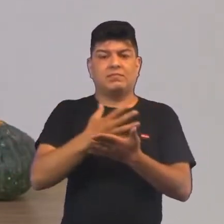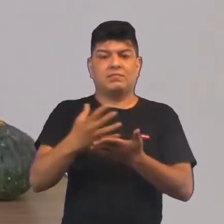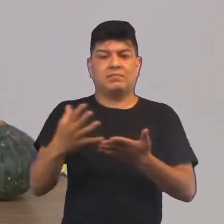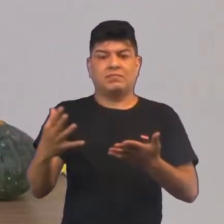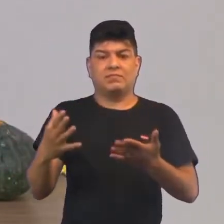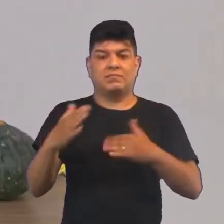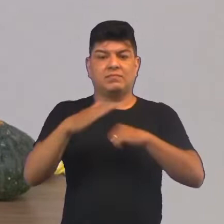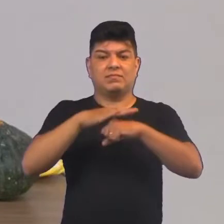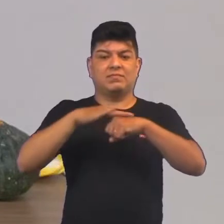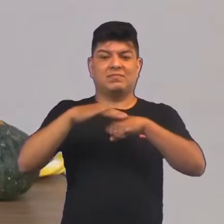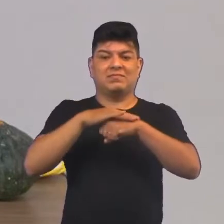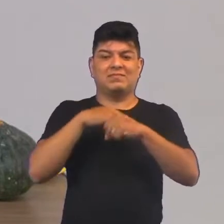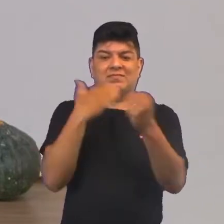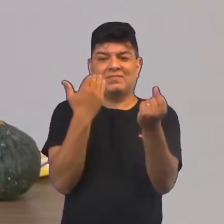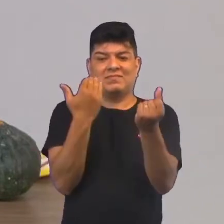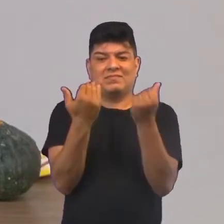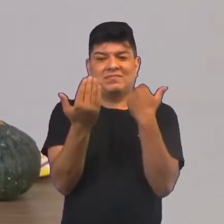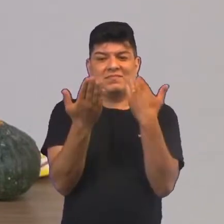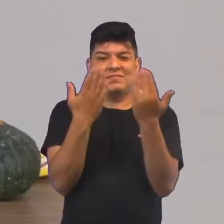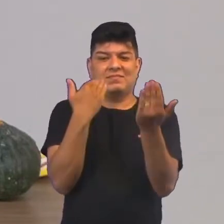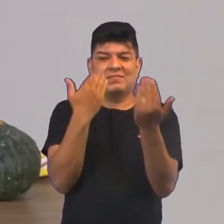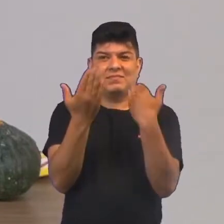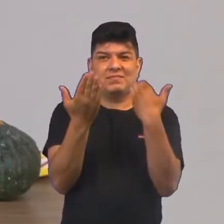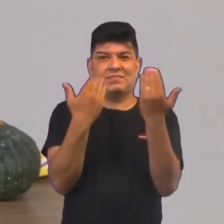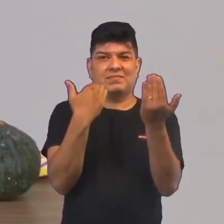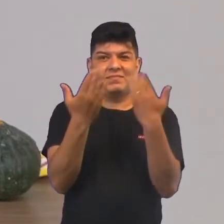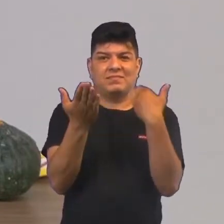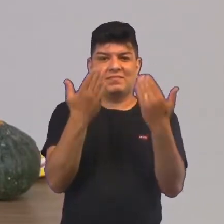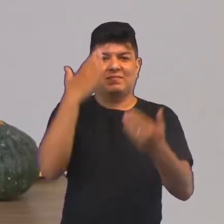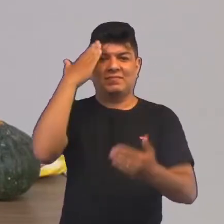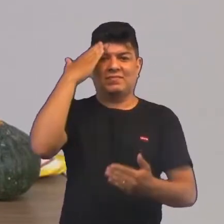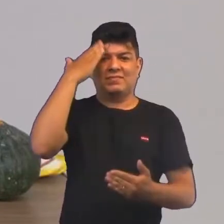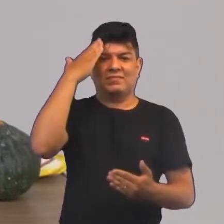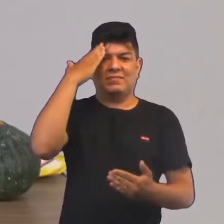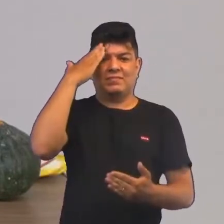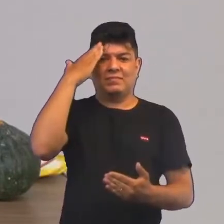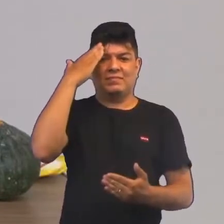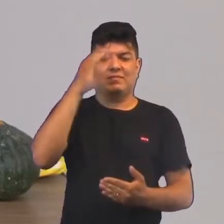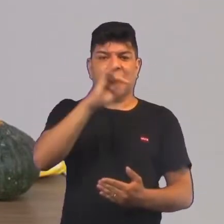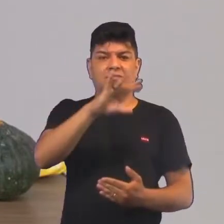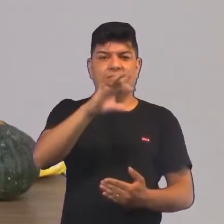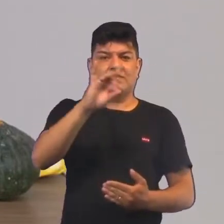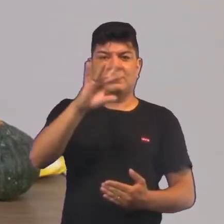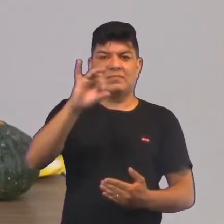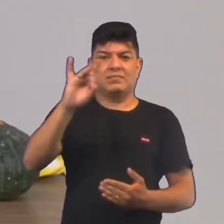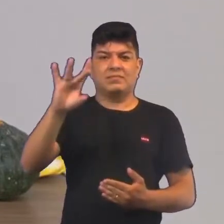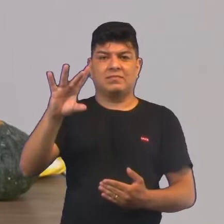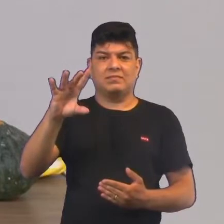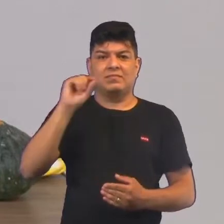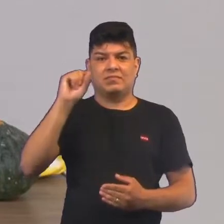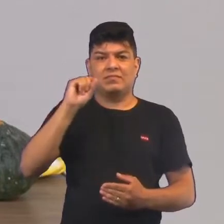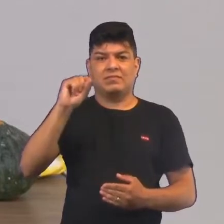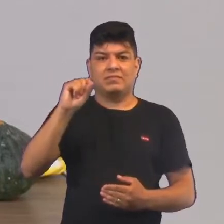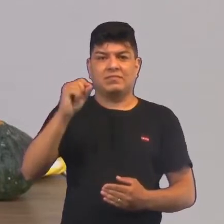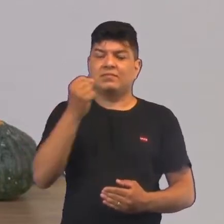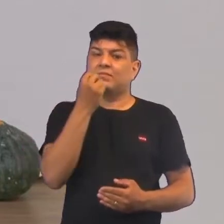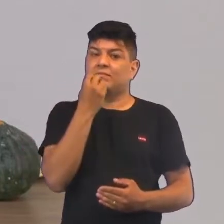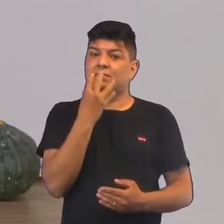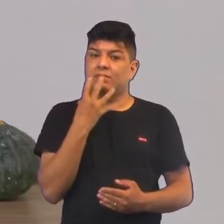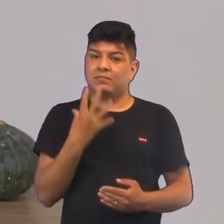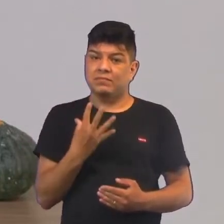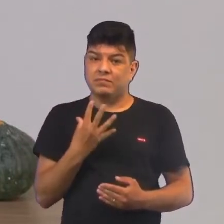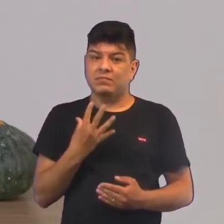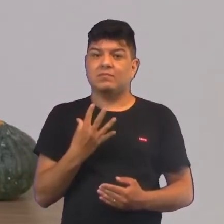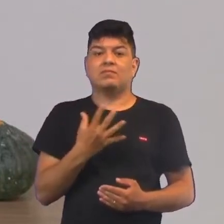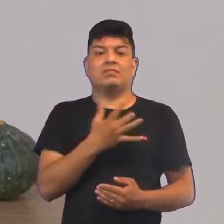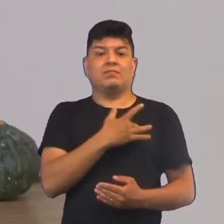a conversar. E sabe o que eles conversavam? Cada um falava do seu poder nutritivo, falava o